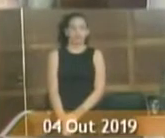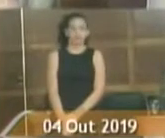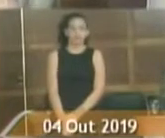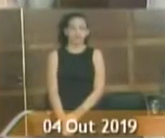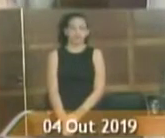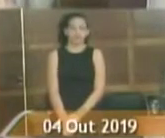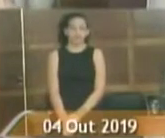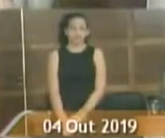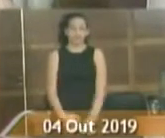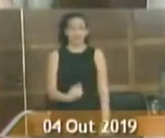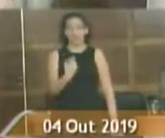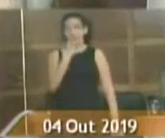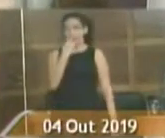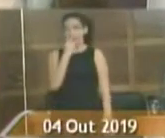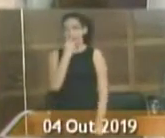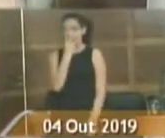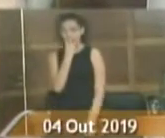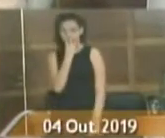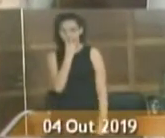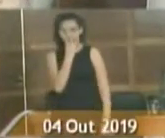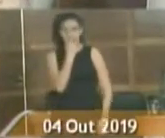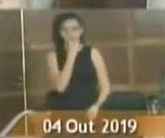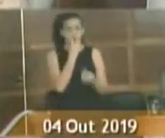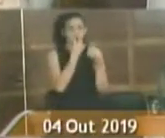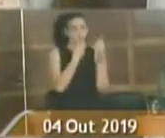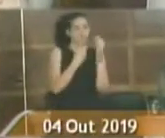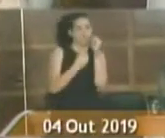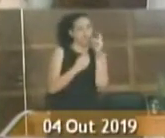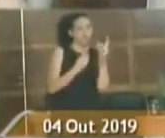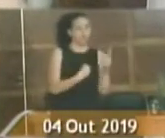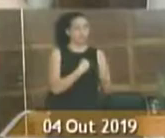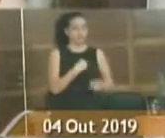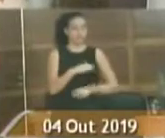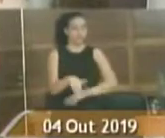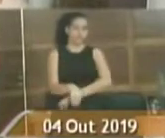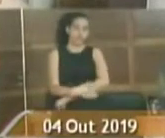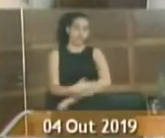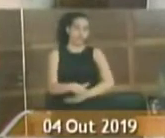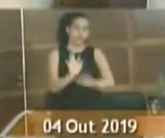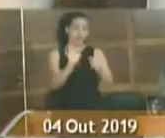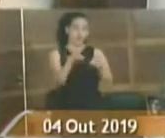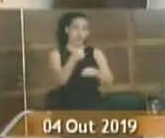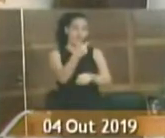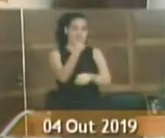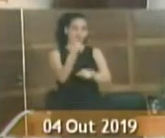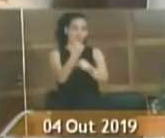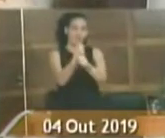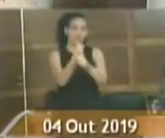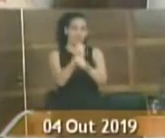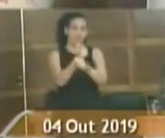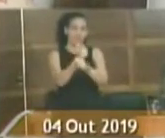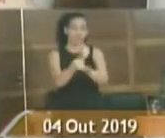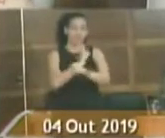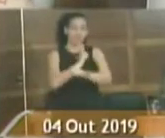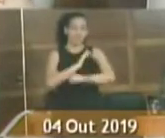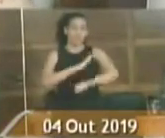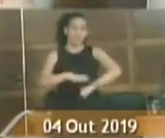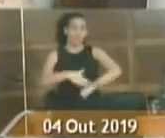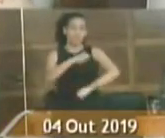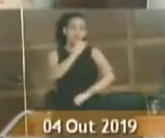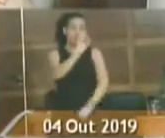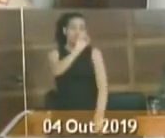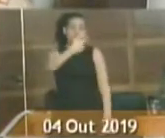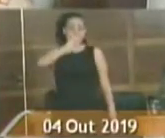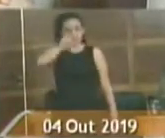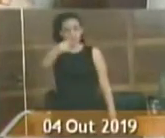De um cachorrinho, de um cão e um gato que vivem na rua, no final de 10 anos, a gente pode ter mais de 80